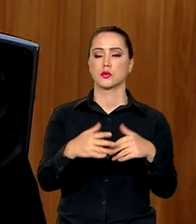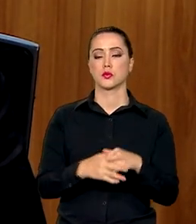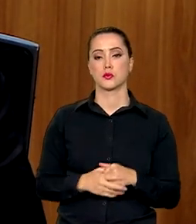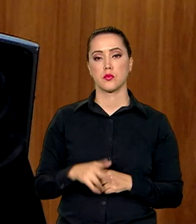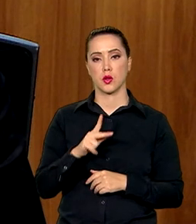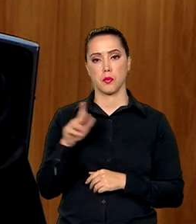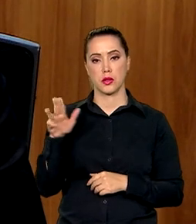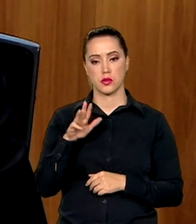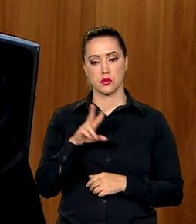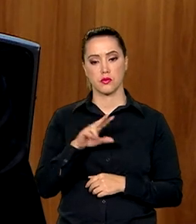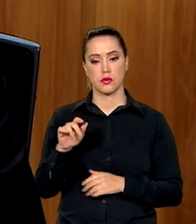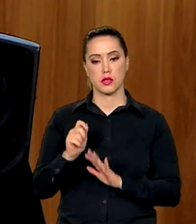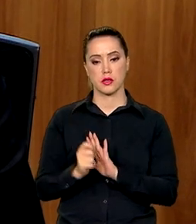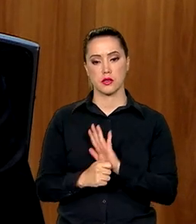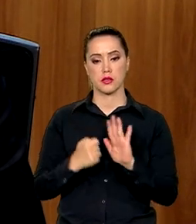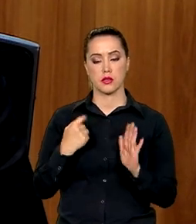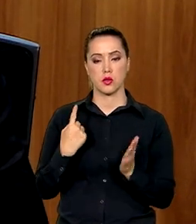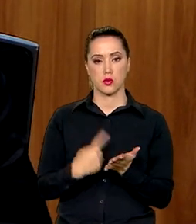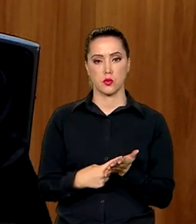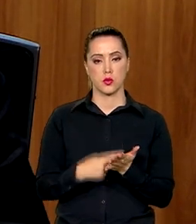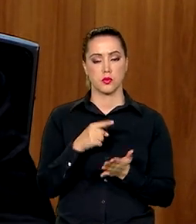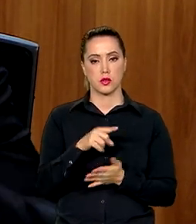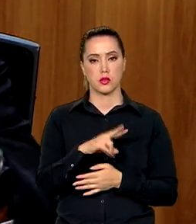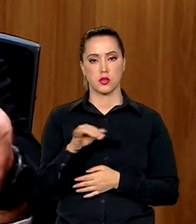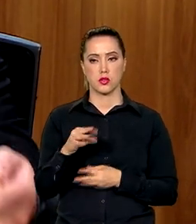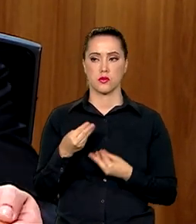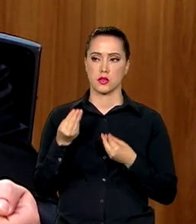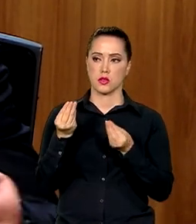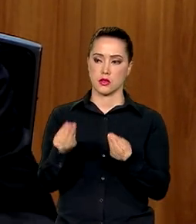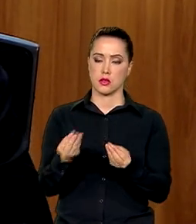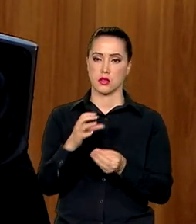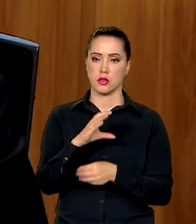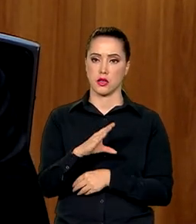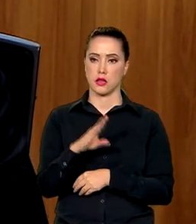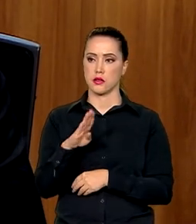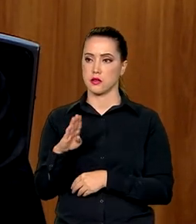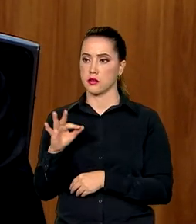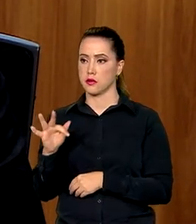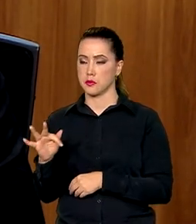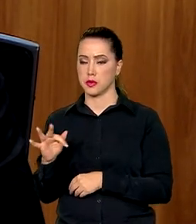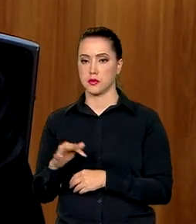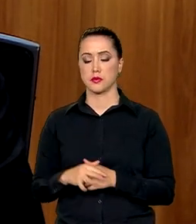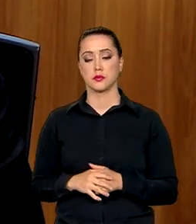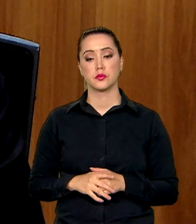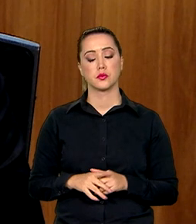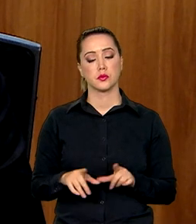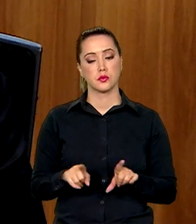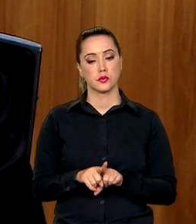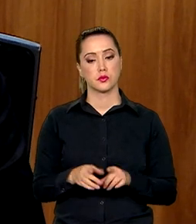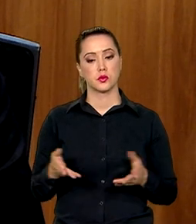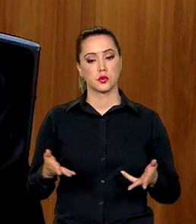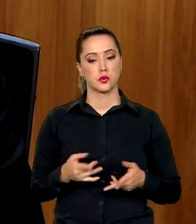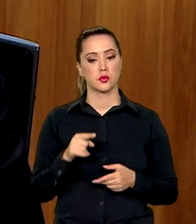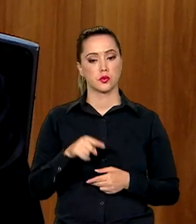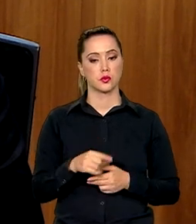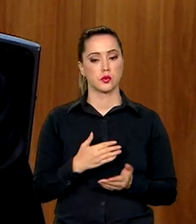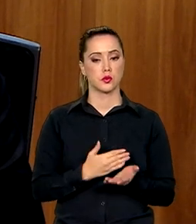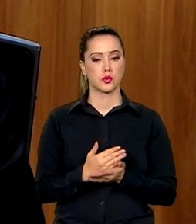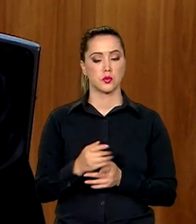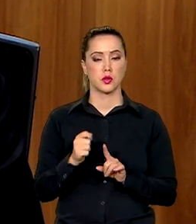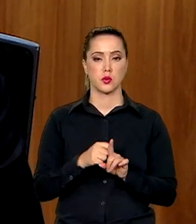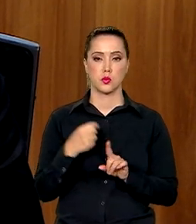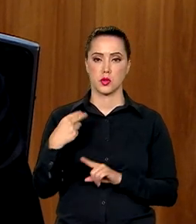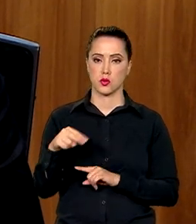presidente Lula estará assinando essas garantias e nós estaremos entregando a CBF e agora também no começo de